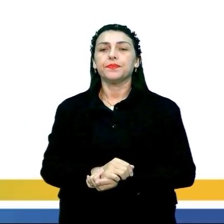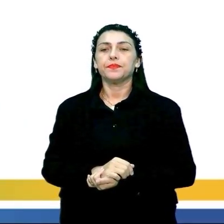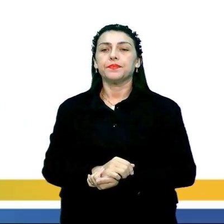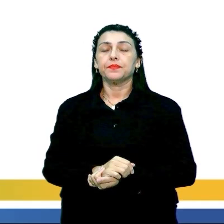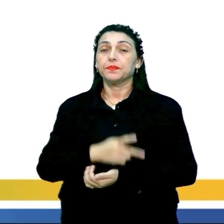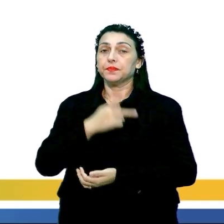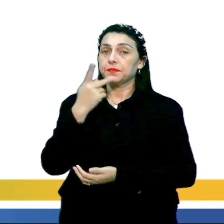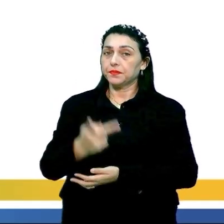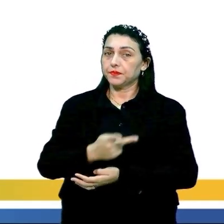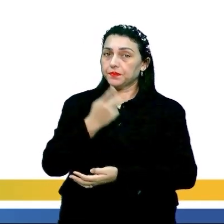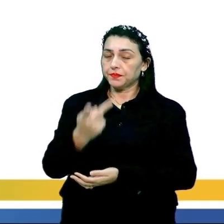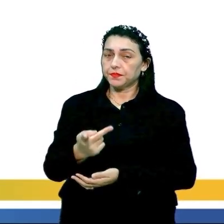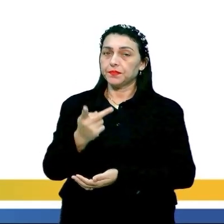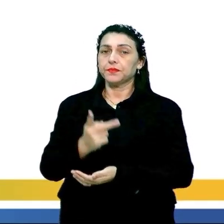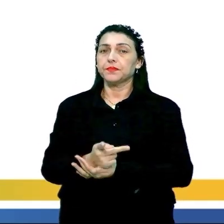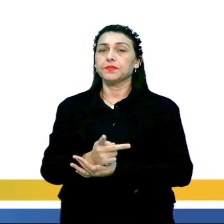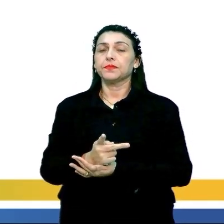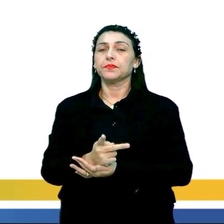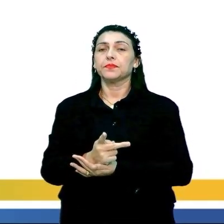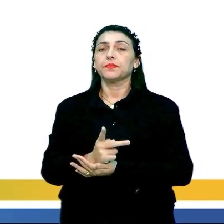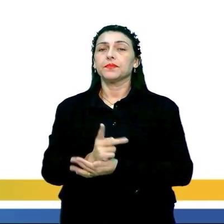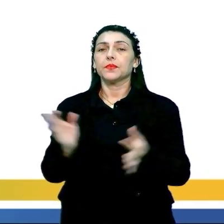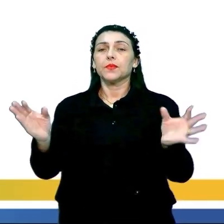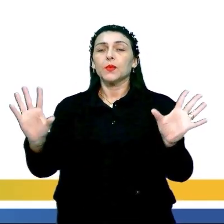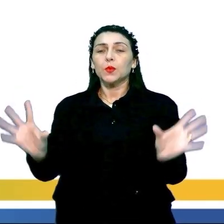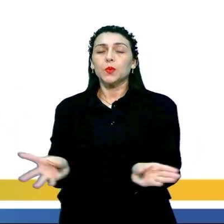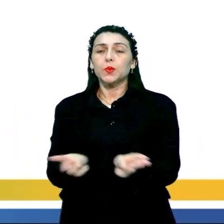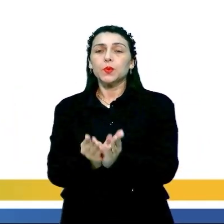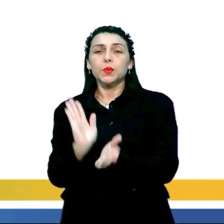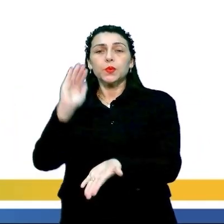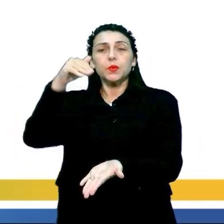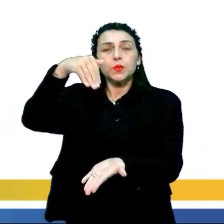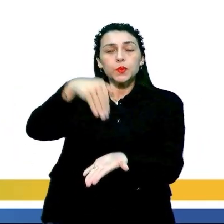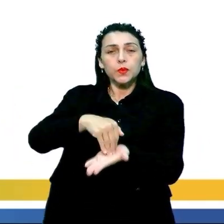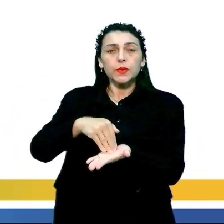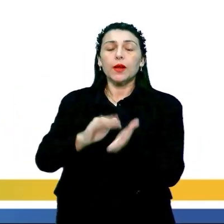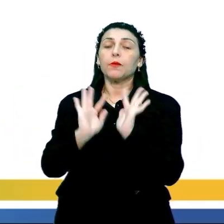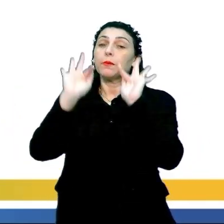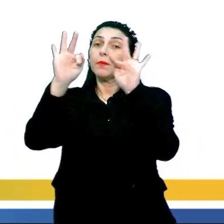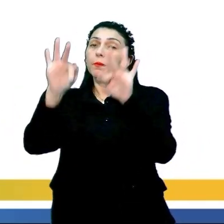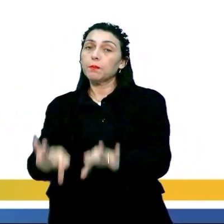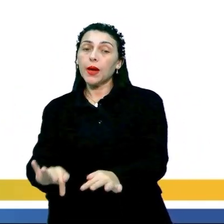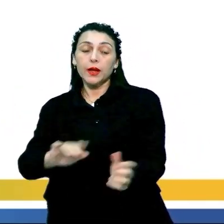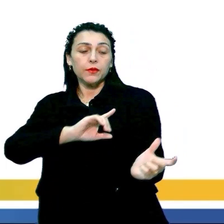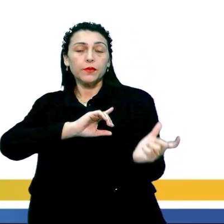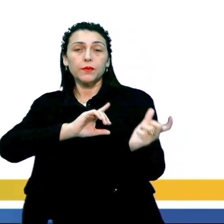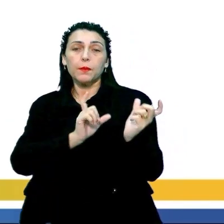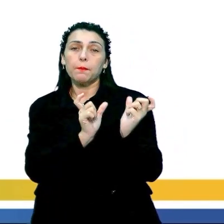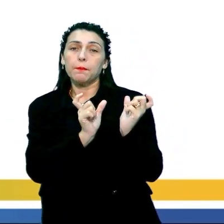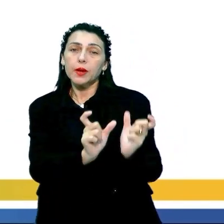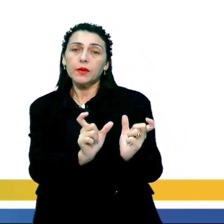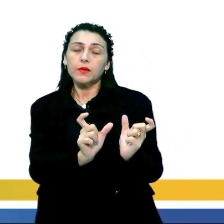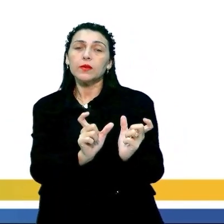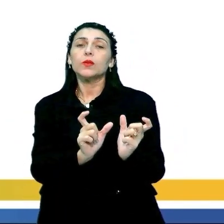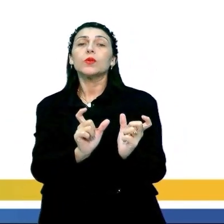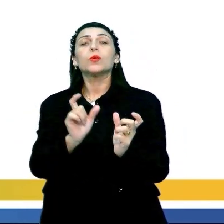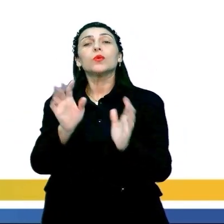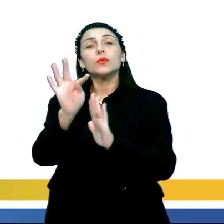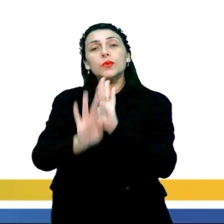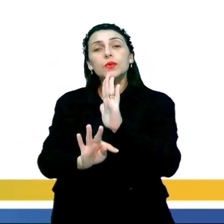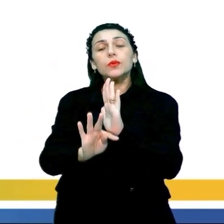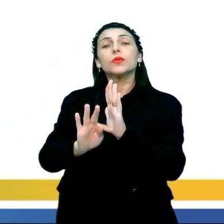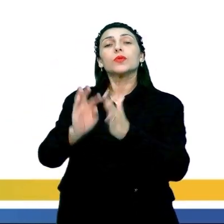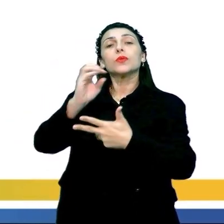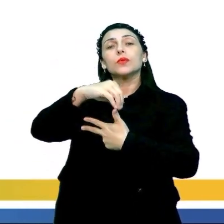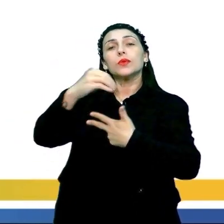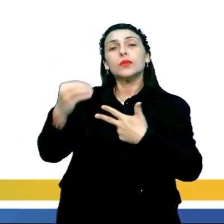Quando nós falamos de conclusão, nós estamos falando da parte final do texto do Enem.